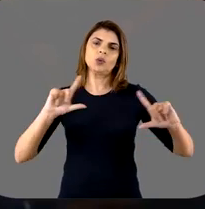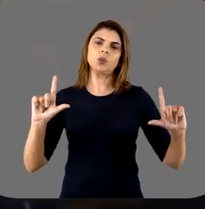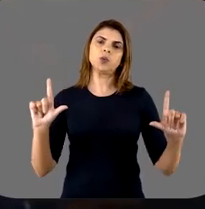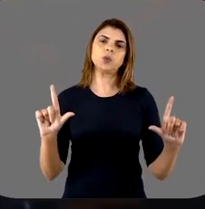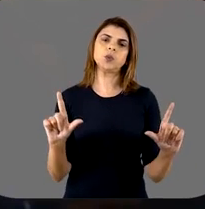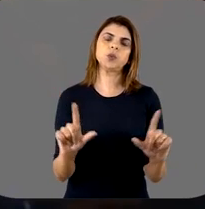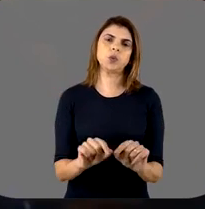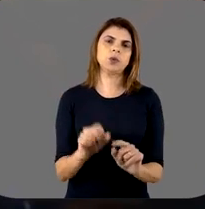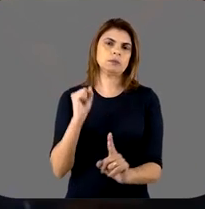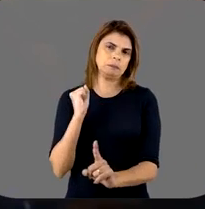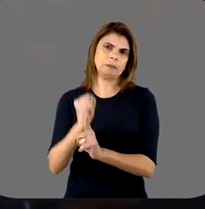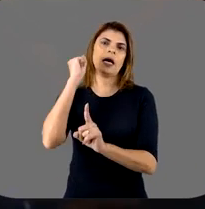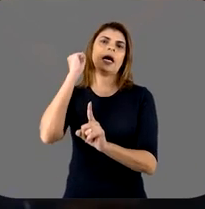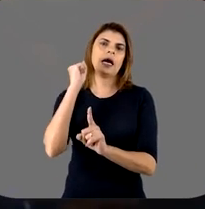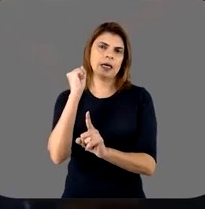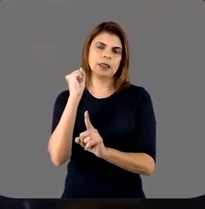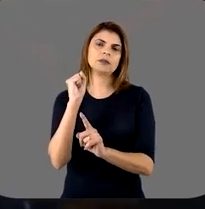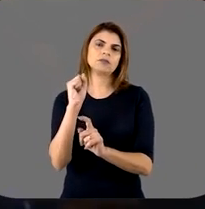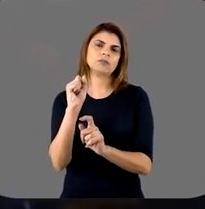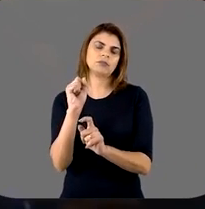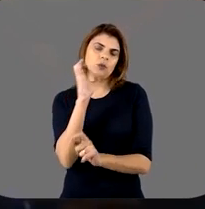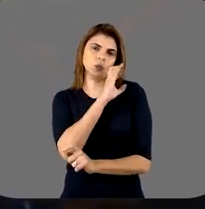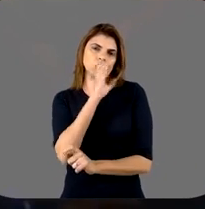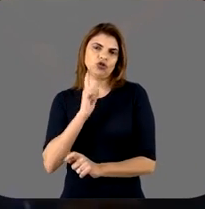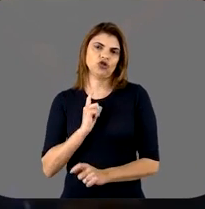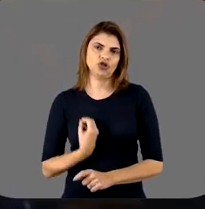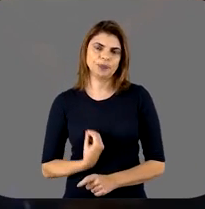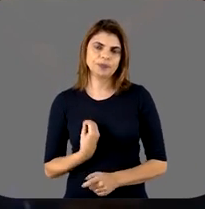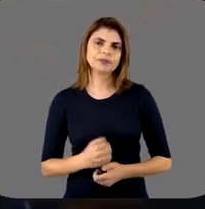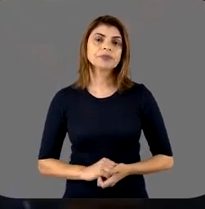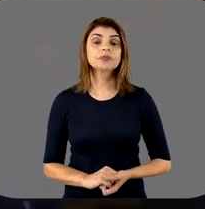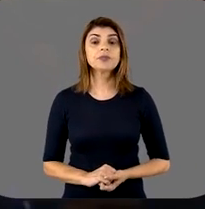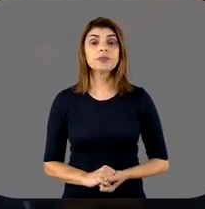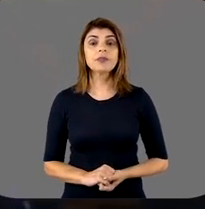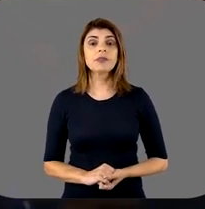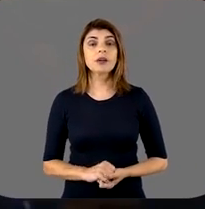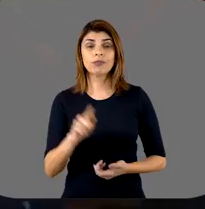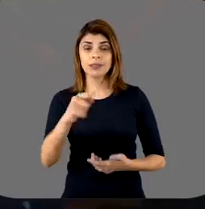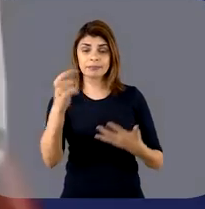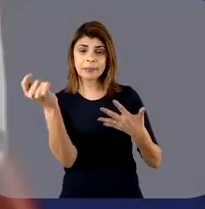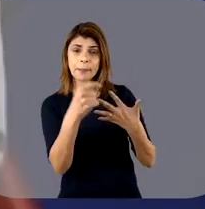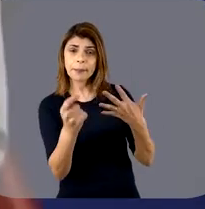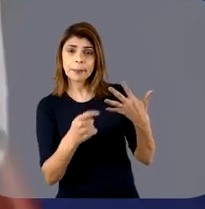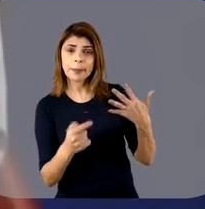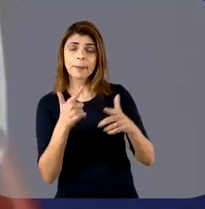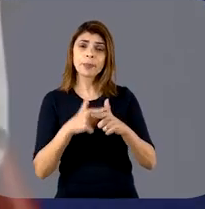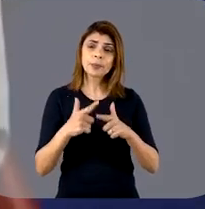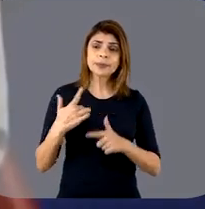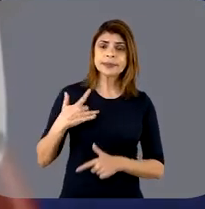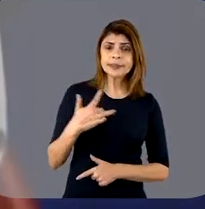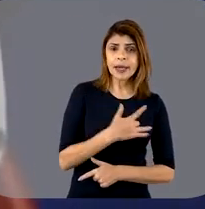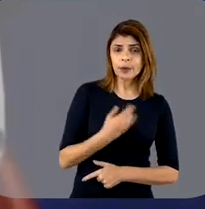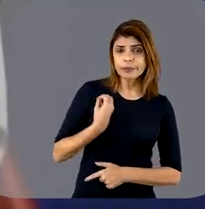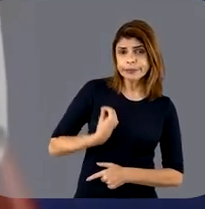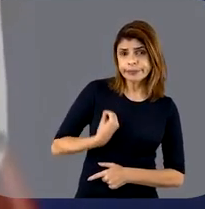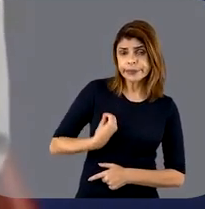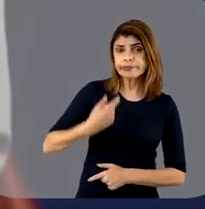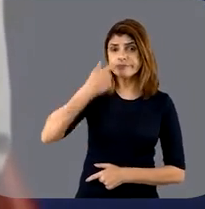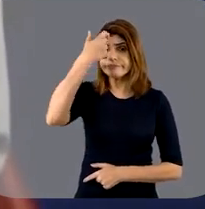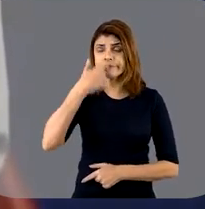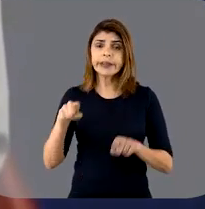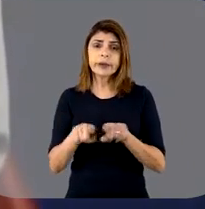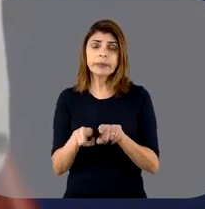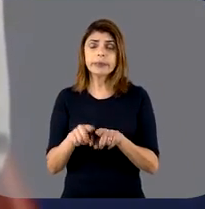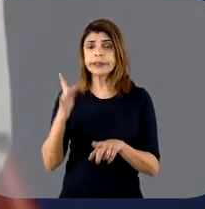os efeitos, né, potenciais que ela tem. Nesse conjunto que o senhor fala, né, que o senhor traz para a gente de distúrbios,